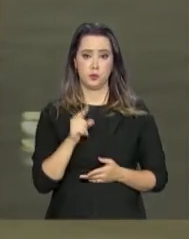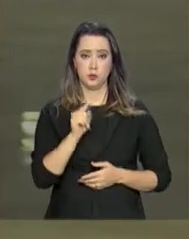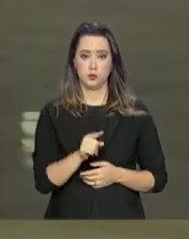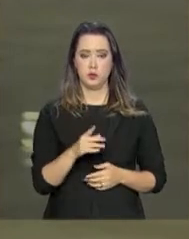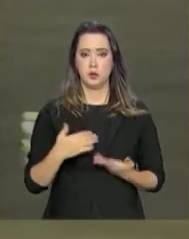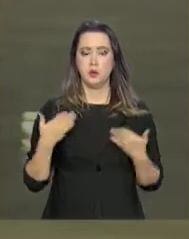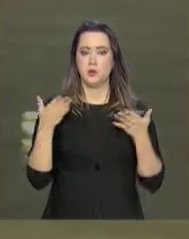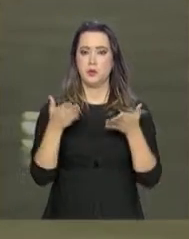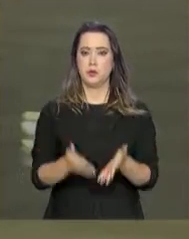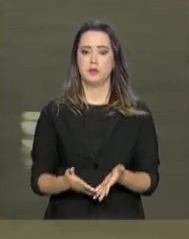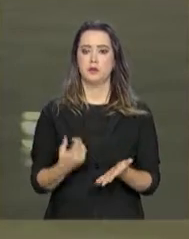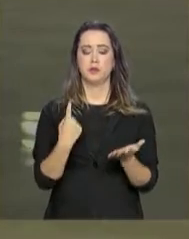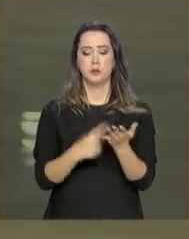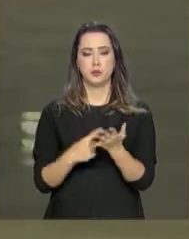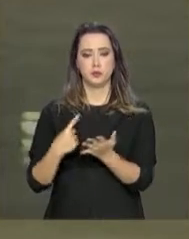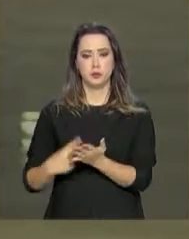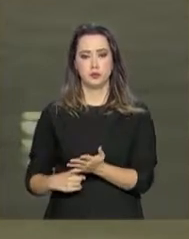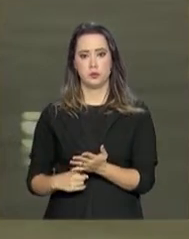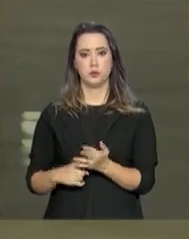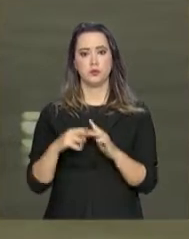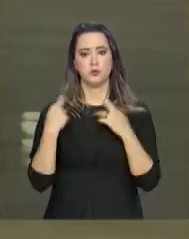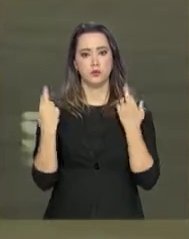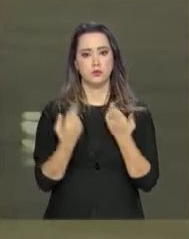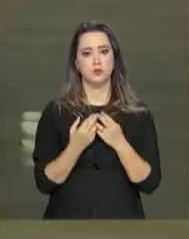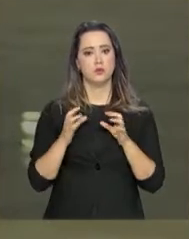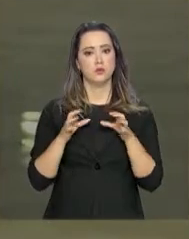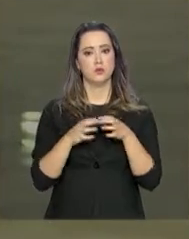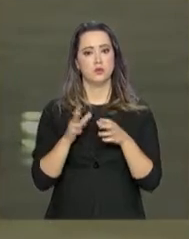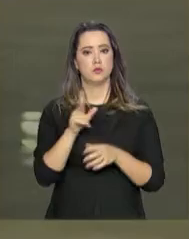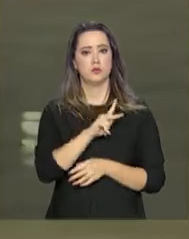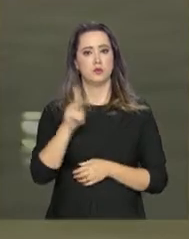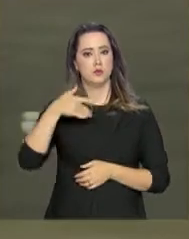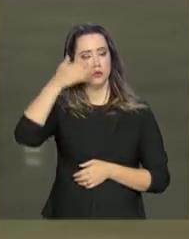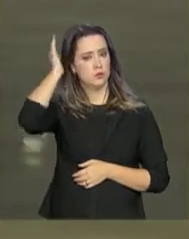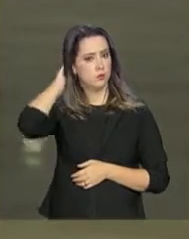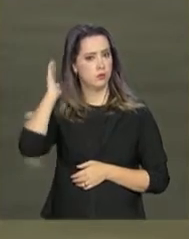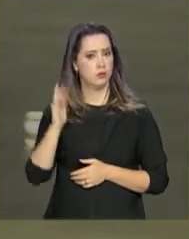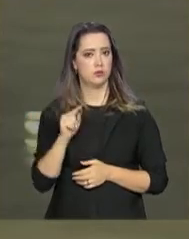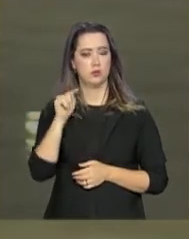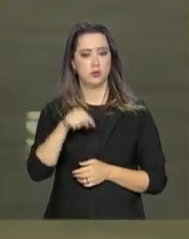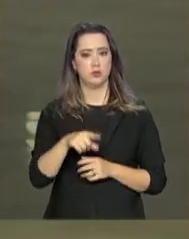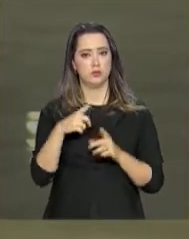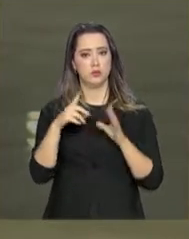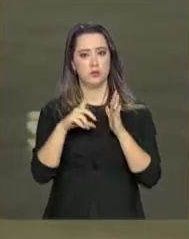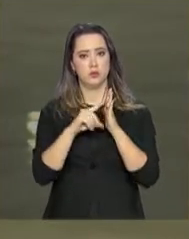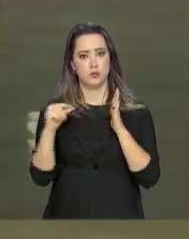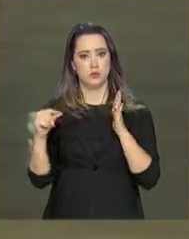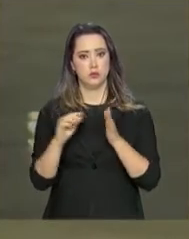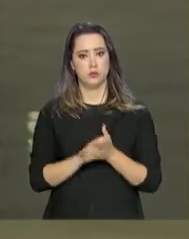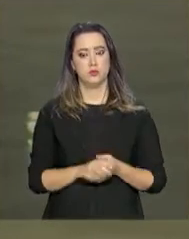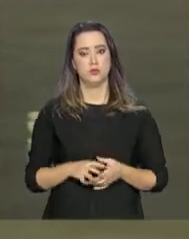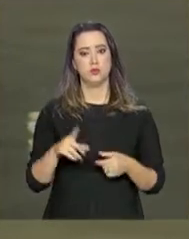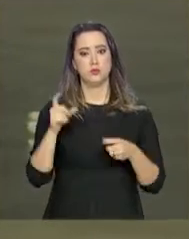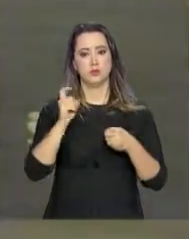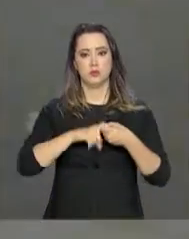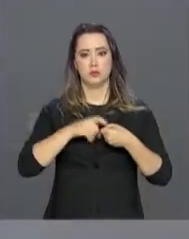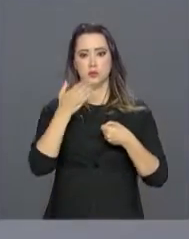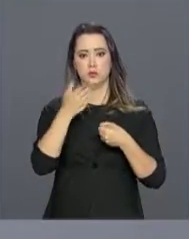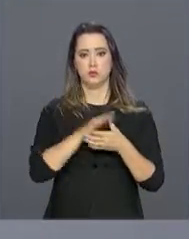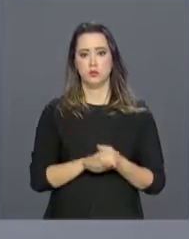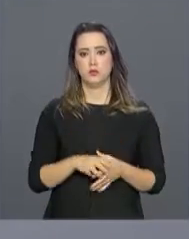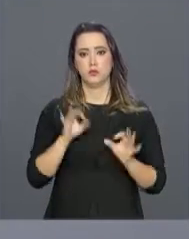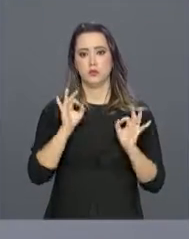participou de uma agenda de uma reunião com o presidente da república michel temer aqui no palácio do planalto eu voto com você roberto